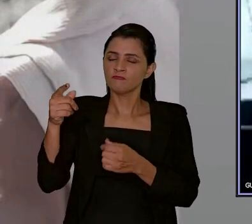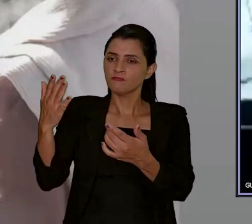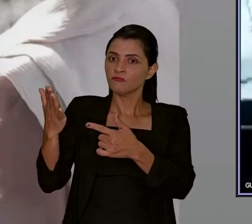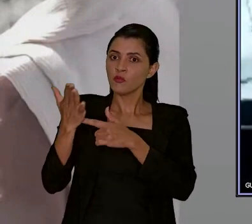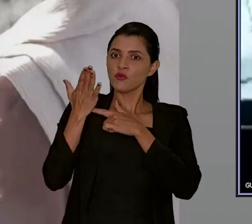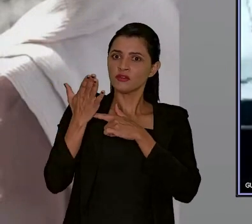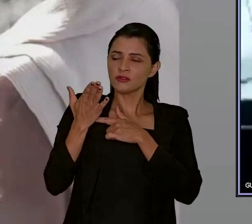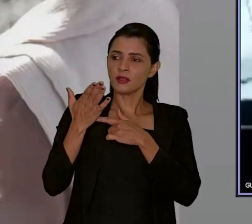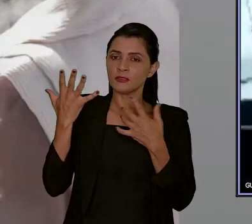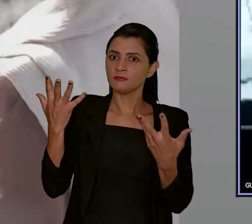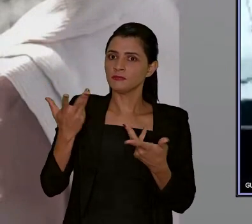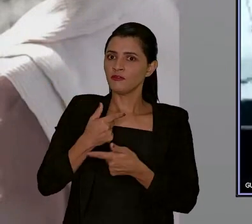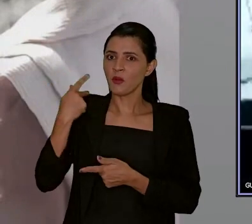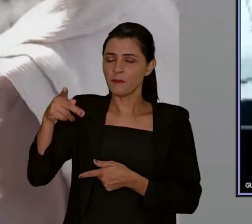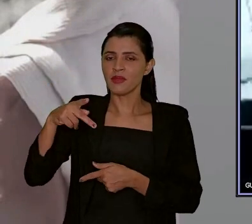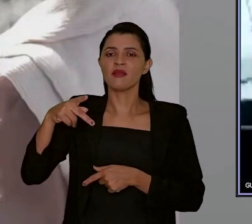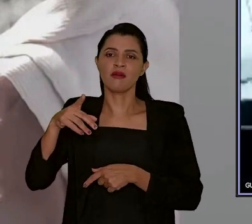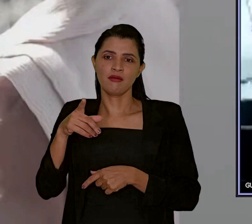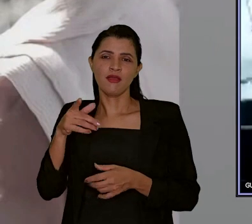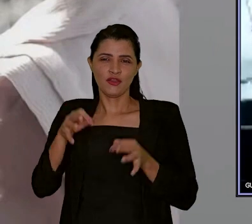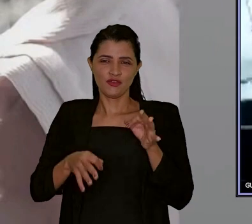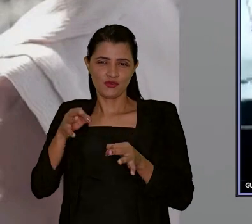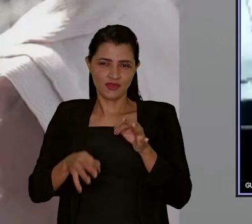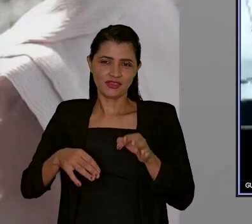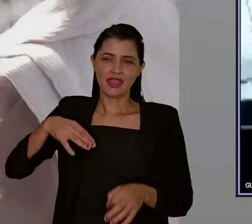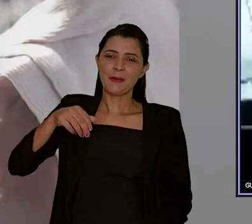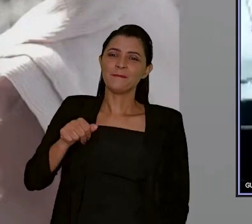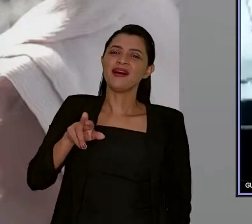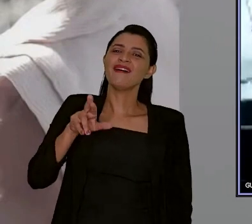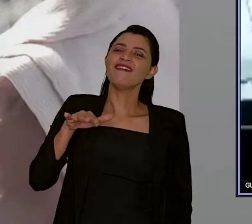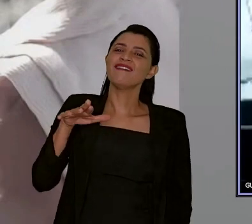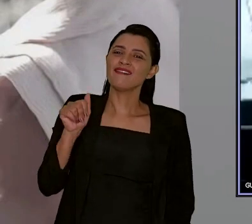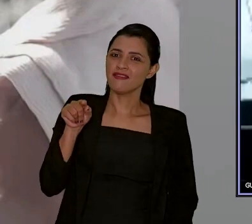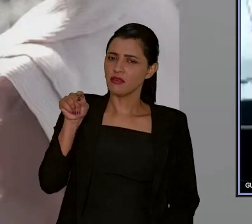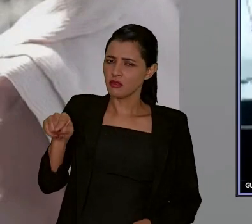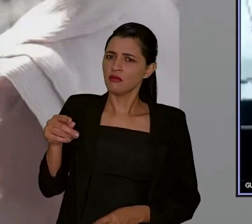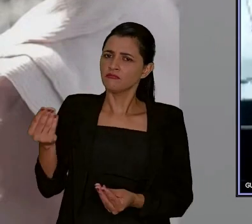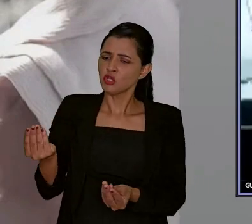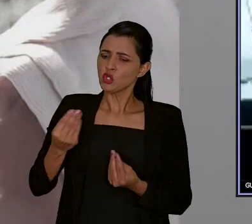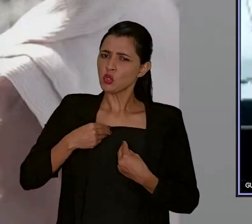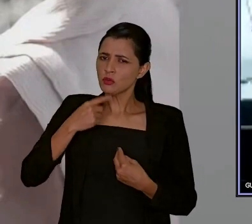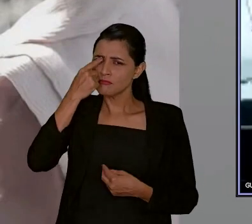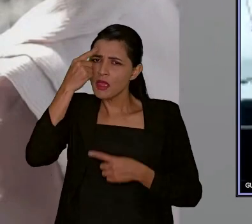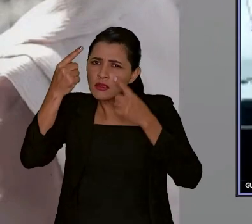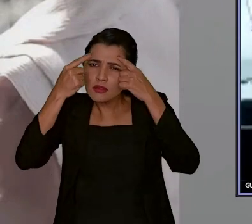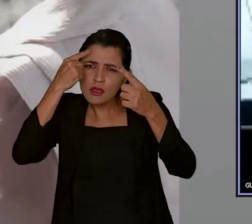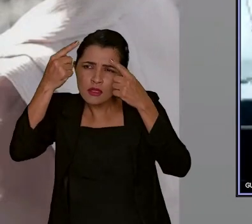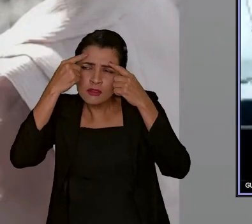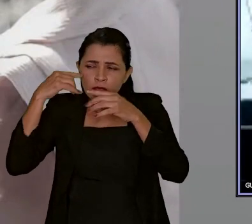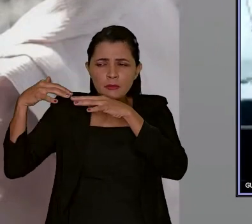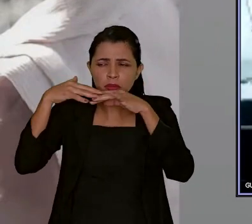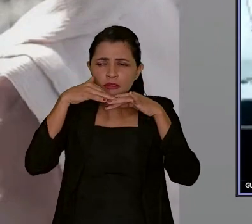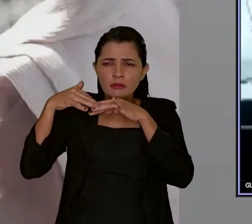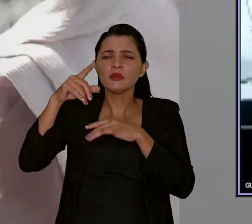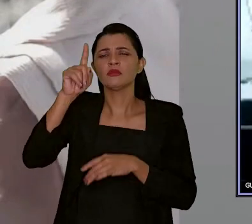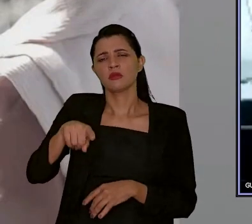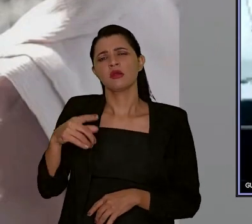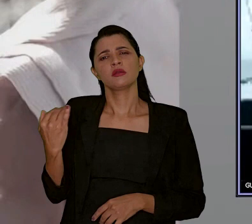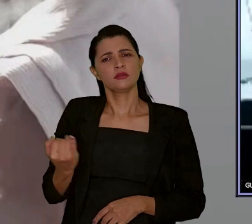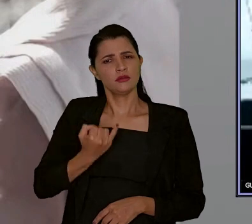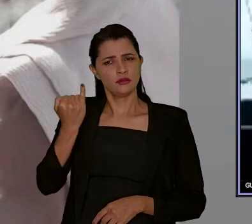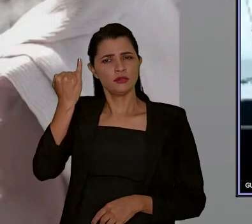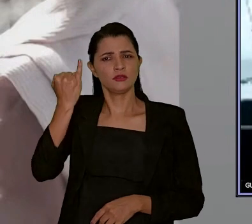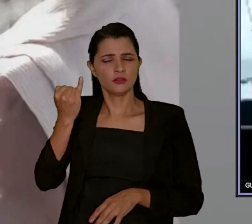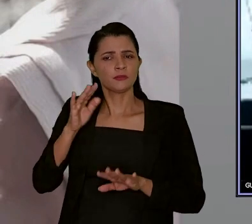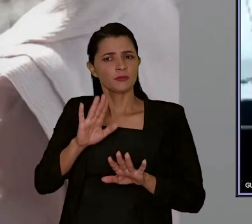Maria Lilian, e traz para nós algumas ideias e algumas reflexões muito interessantes, que, aliás, nós